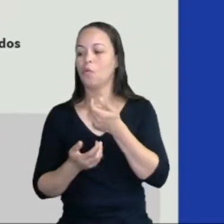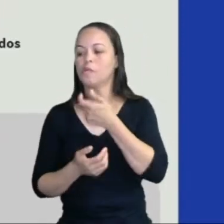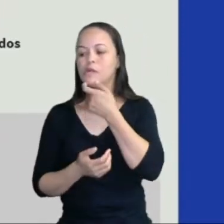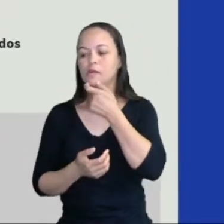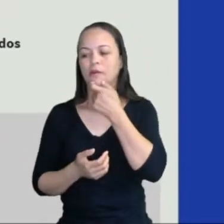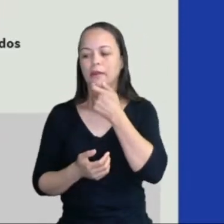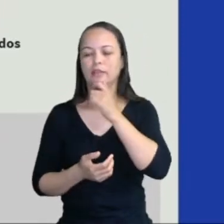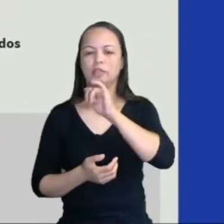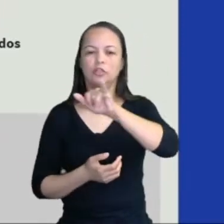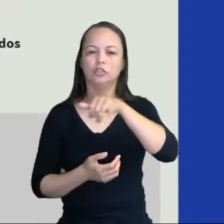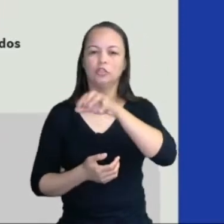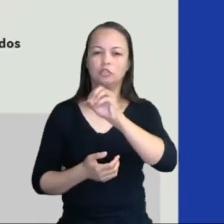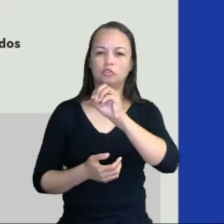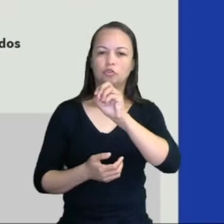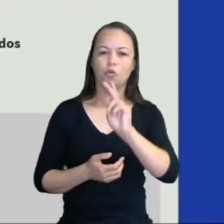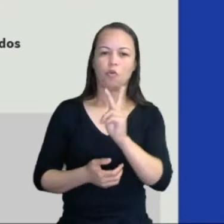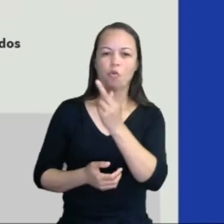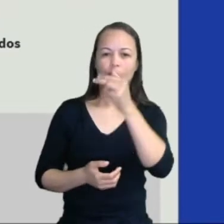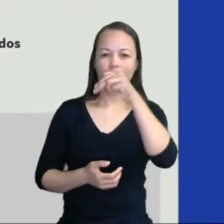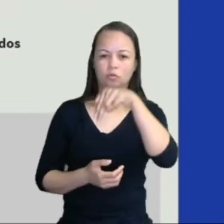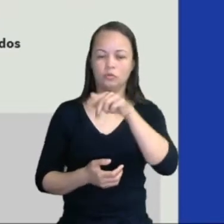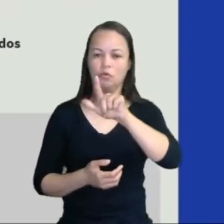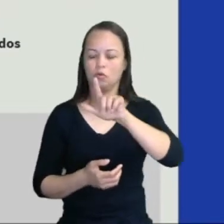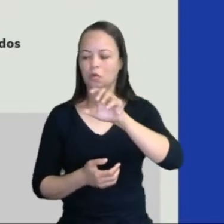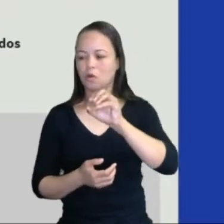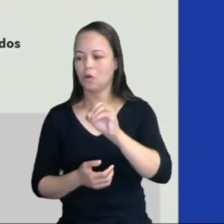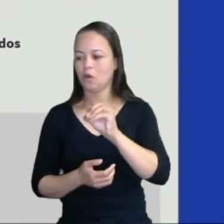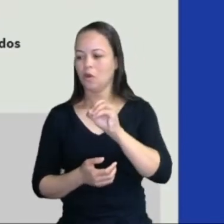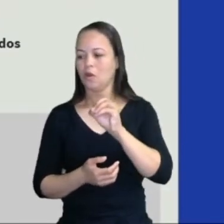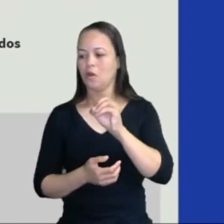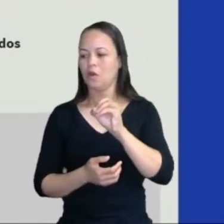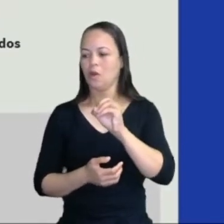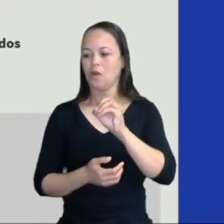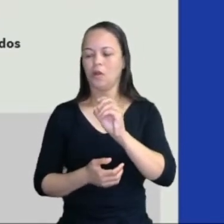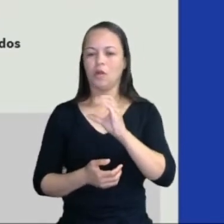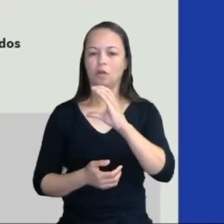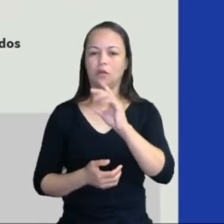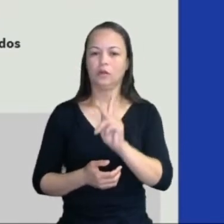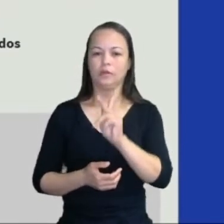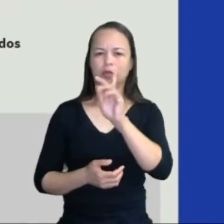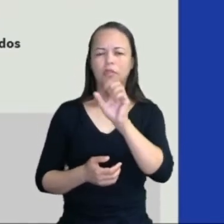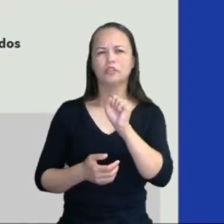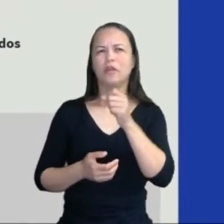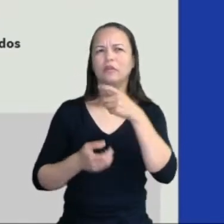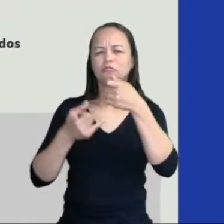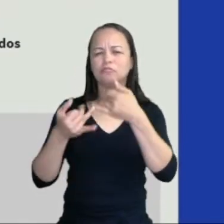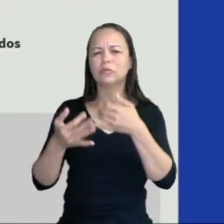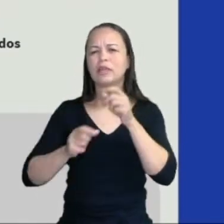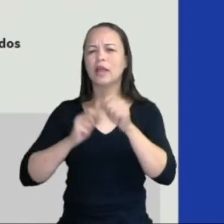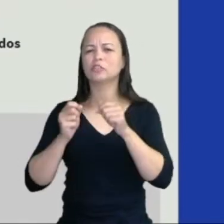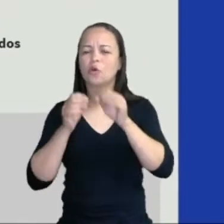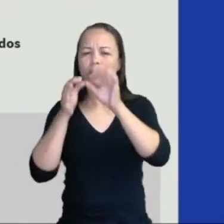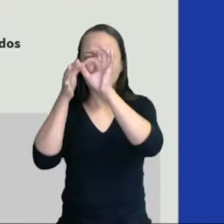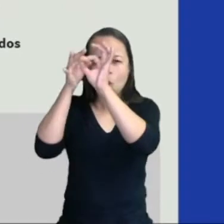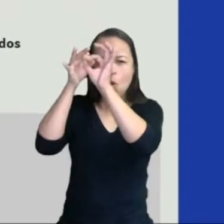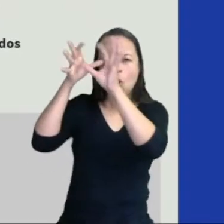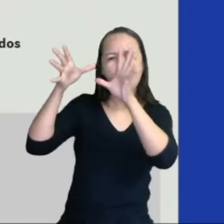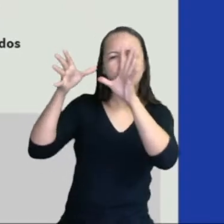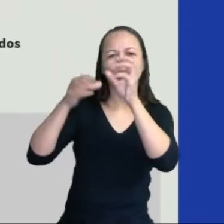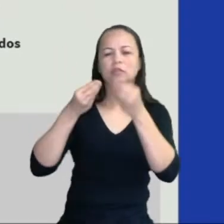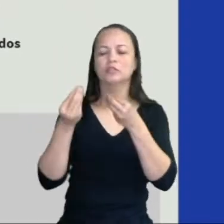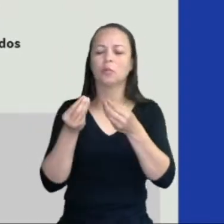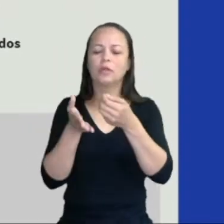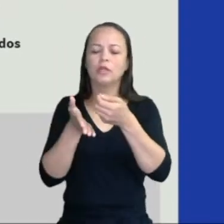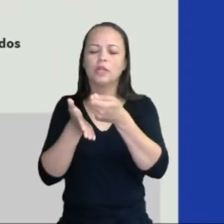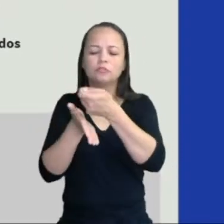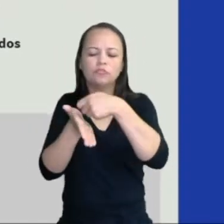é considerado um dos principais precursores do liberalismo. Por quê, professora? Porque ele escreve